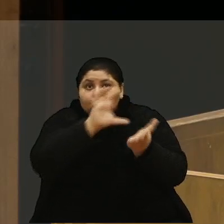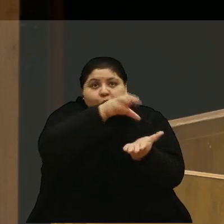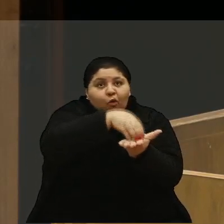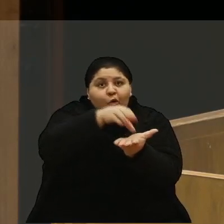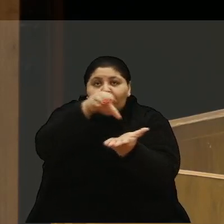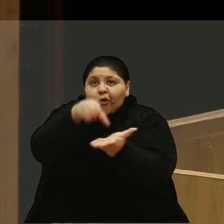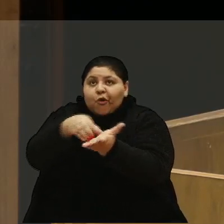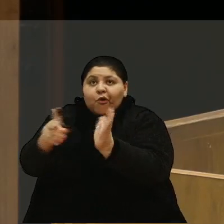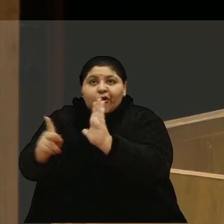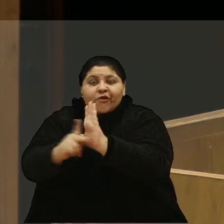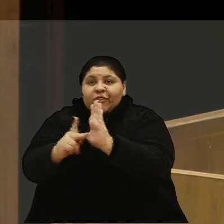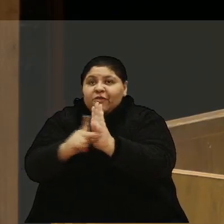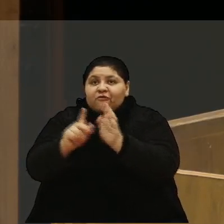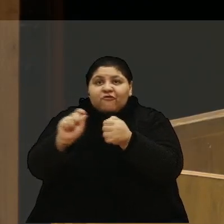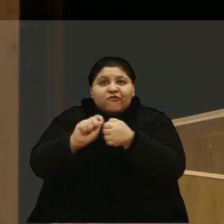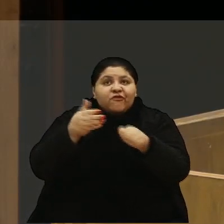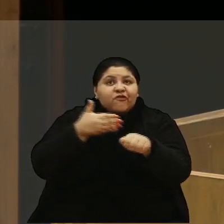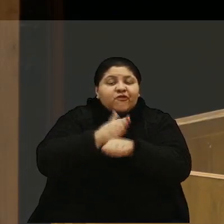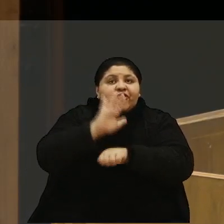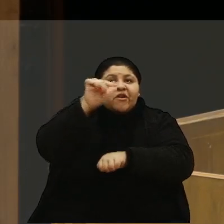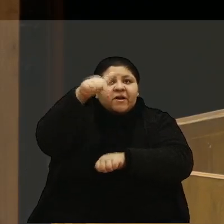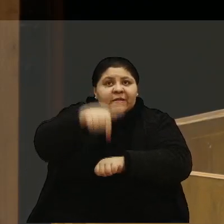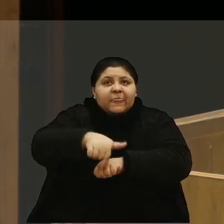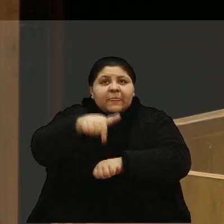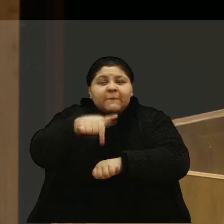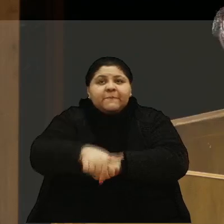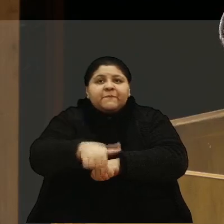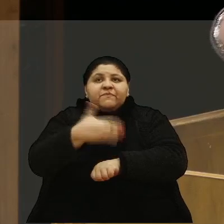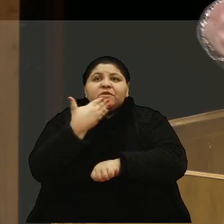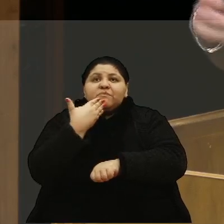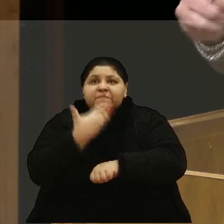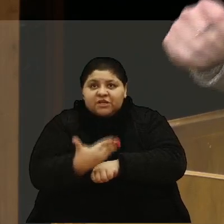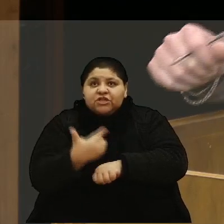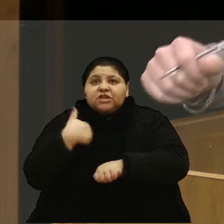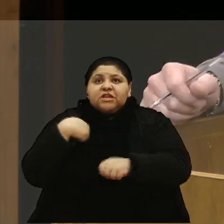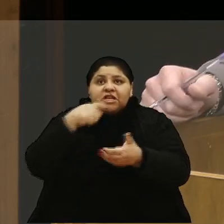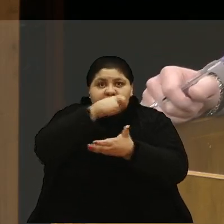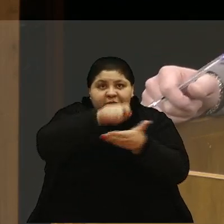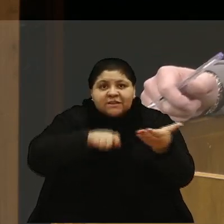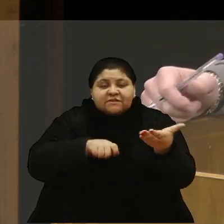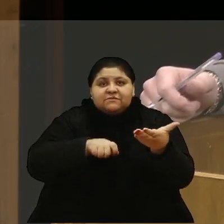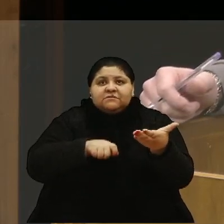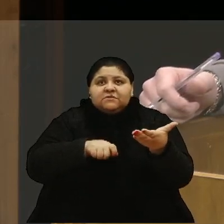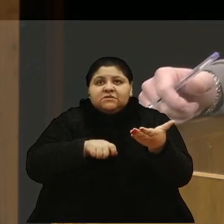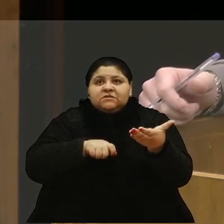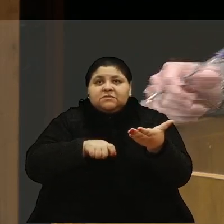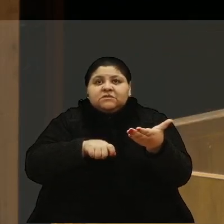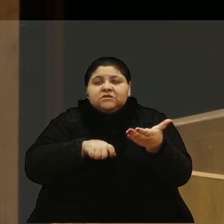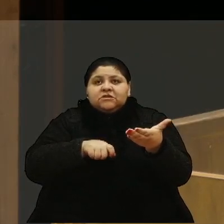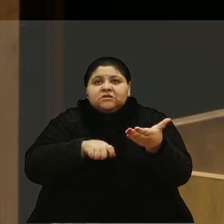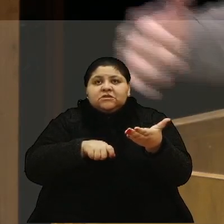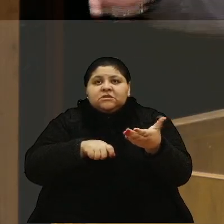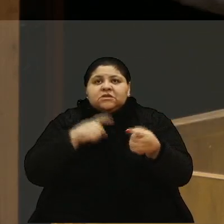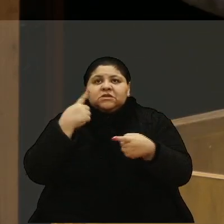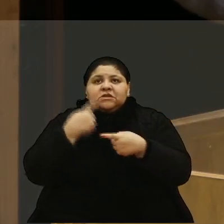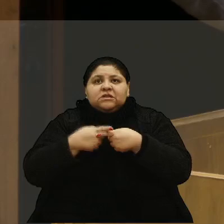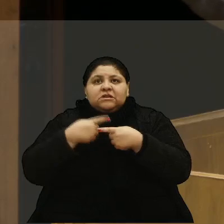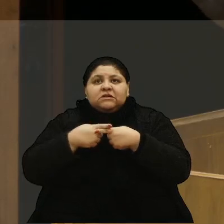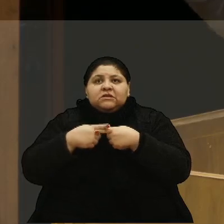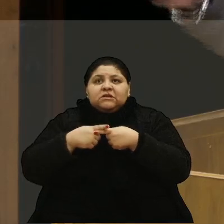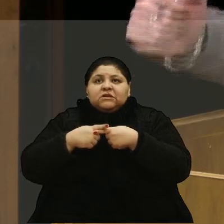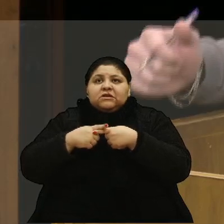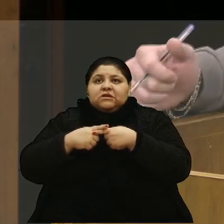o projeto não contempla. Então aqui eu quero pedir escusas, e eu assinei esse parecer justamente para dar a